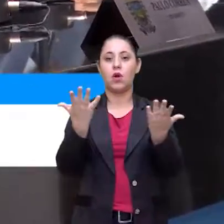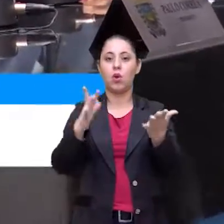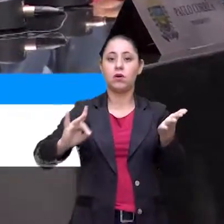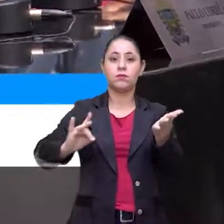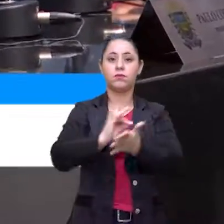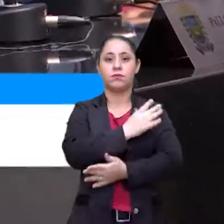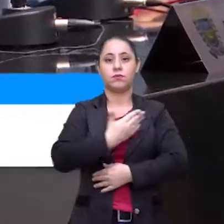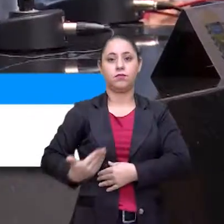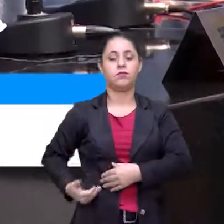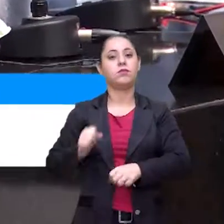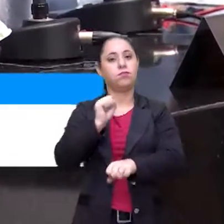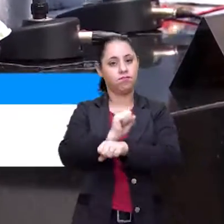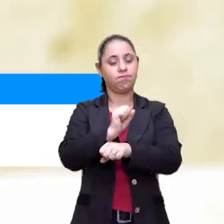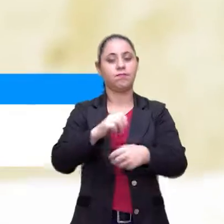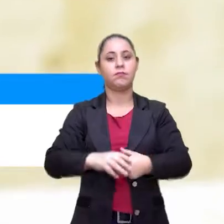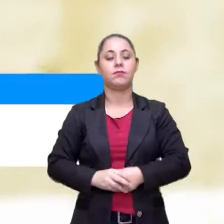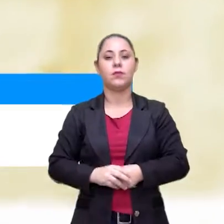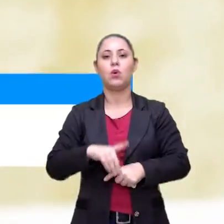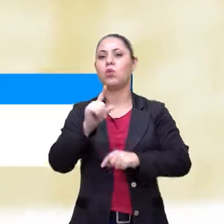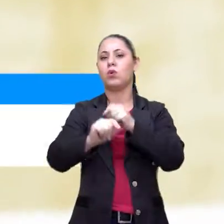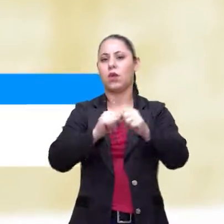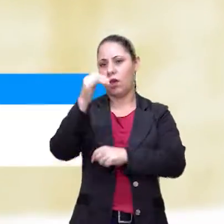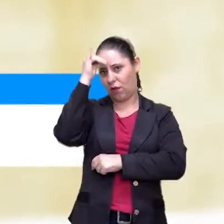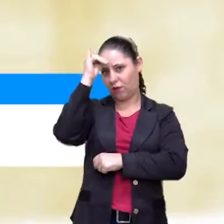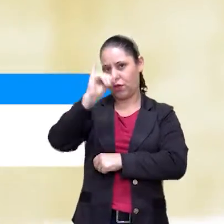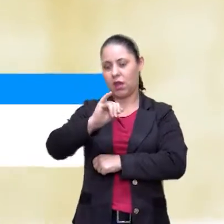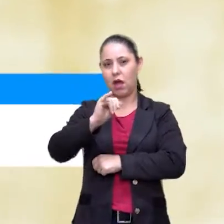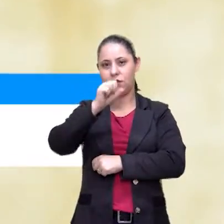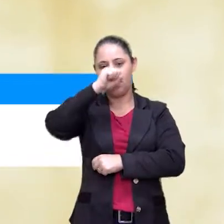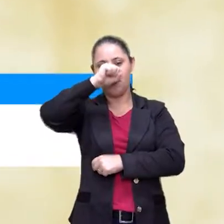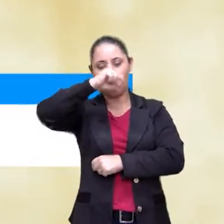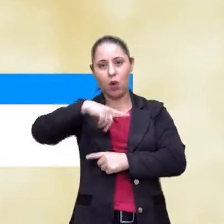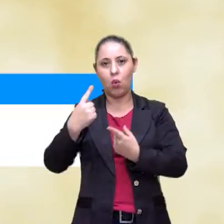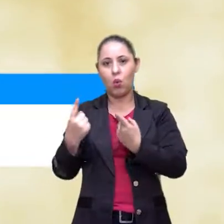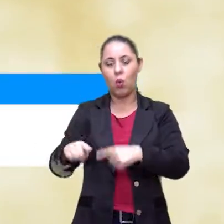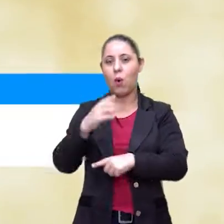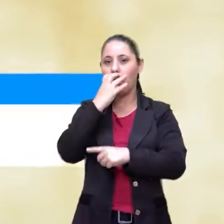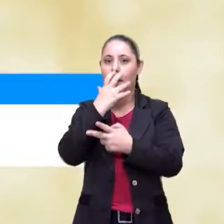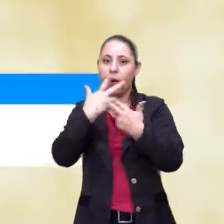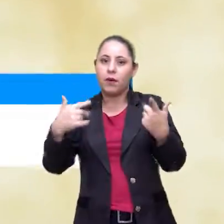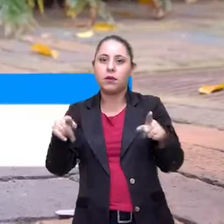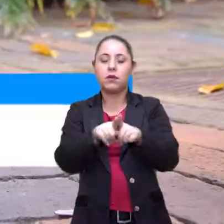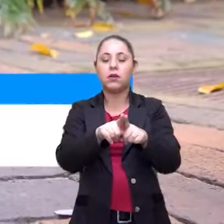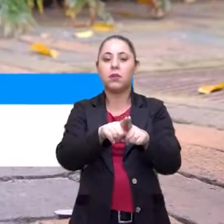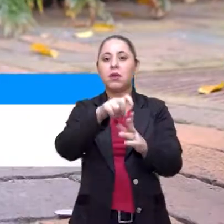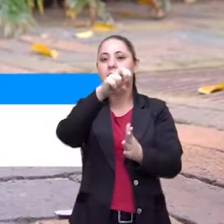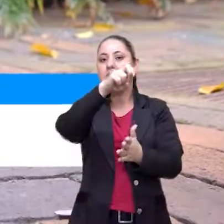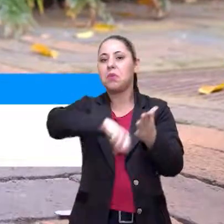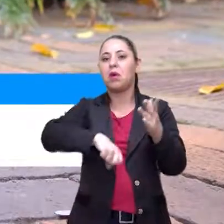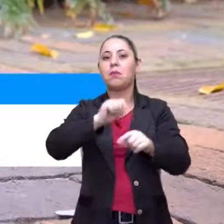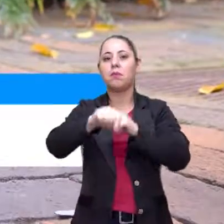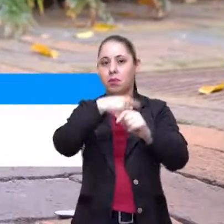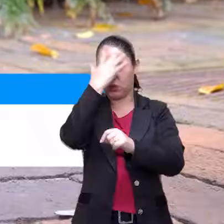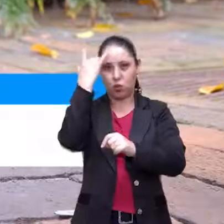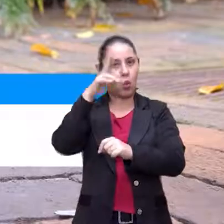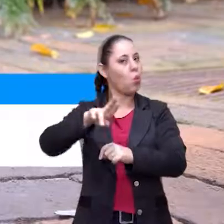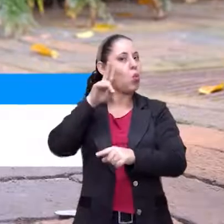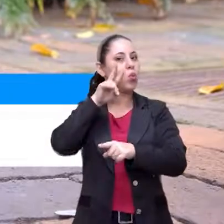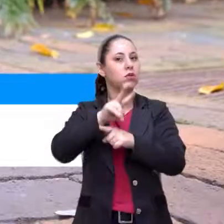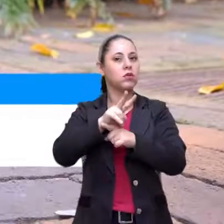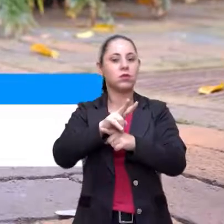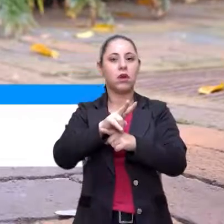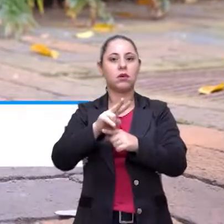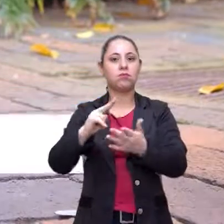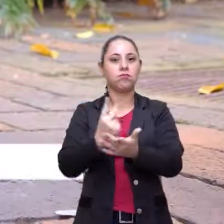pelo Alemes e que aguarda a sanção do governador. A medida visa prevenir casos de maus tratos aos animais e também punir as pessoas que não